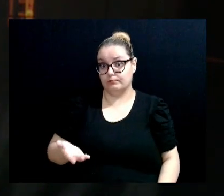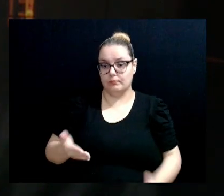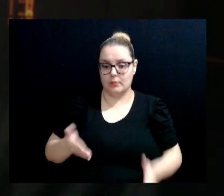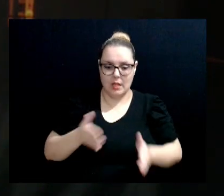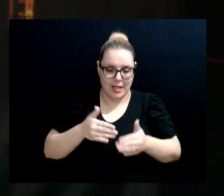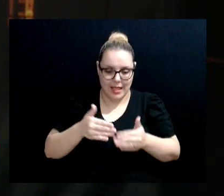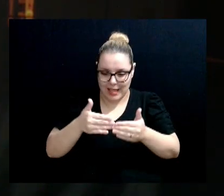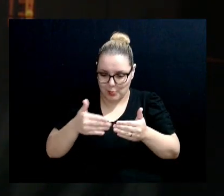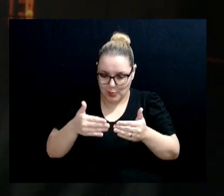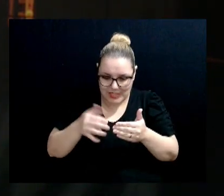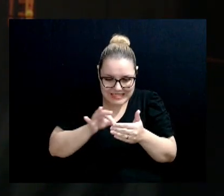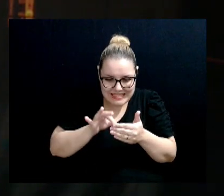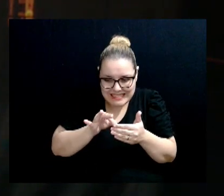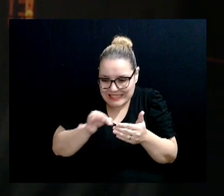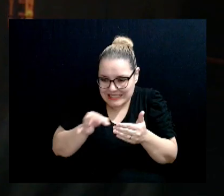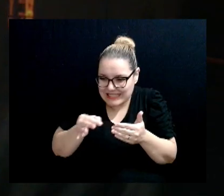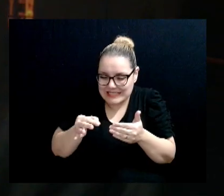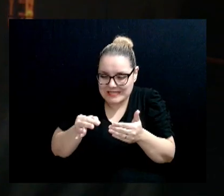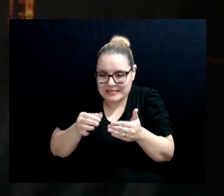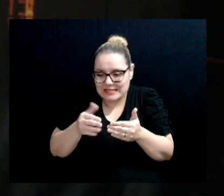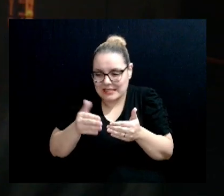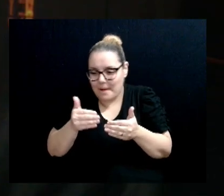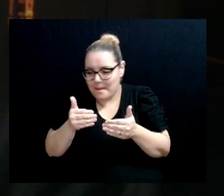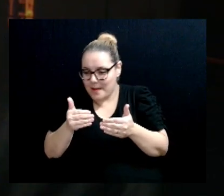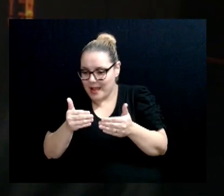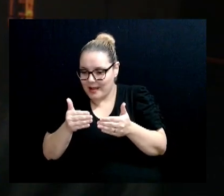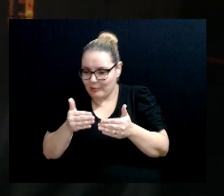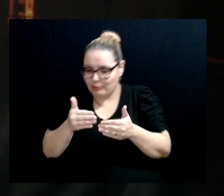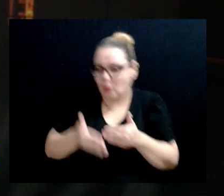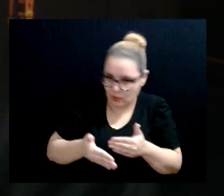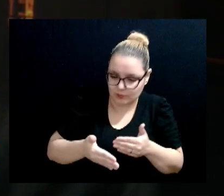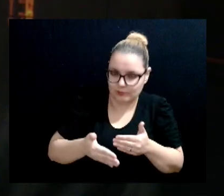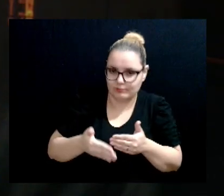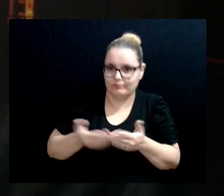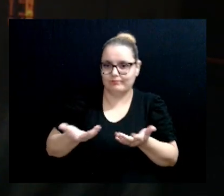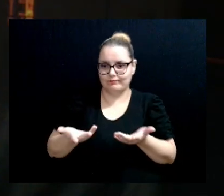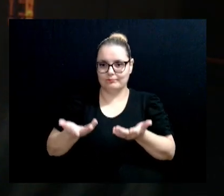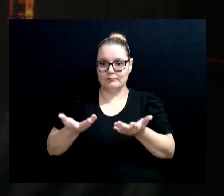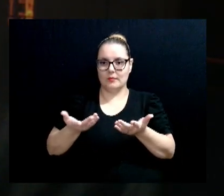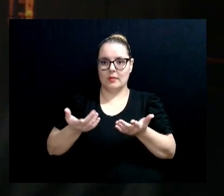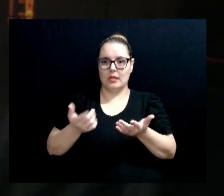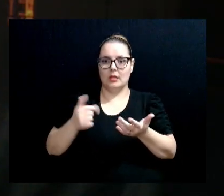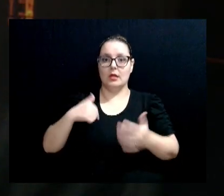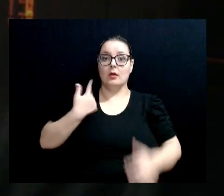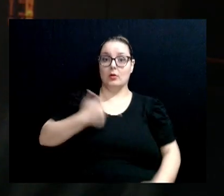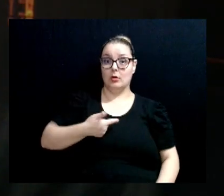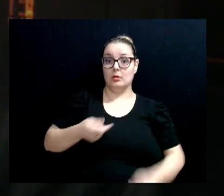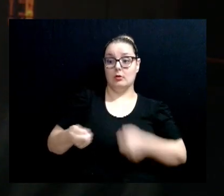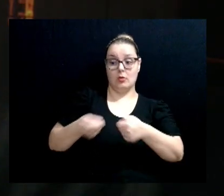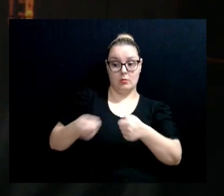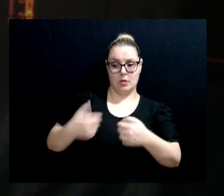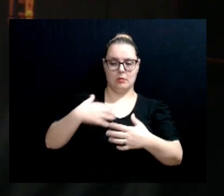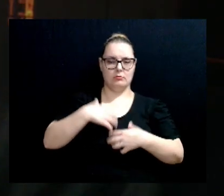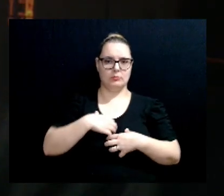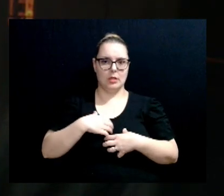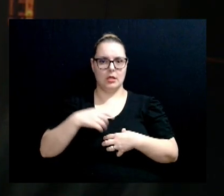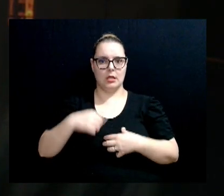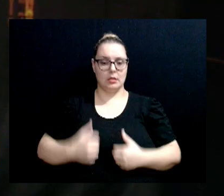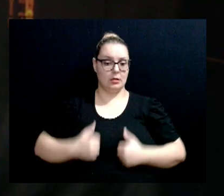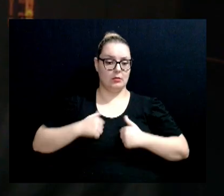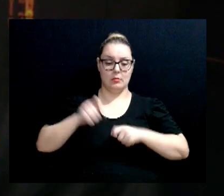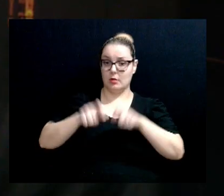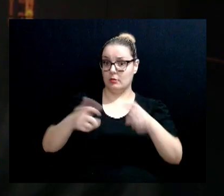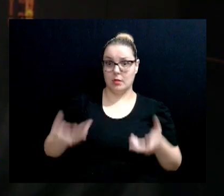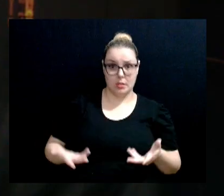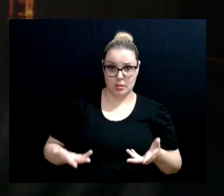sendo dependente daquilo, né? Quando o aplicativo ele passa a controlar emoções, rotinas e até a autoestima da pessoa, é